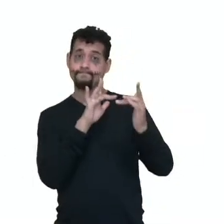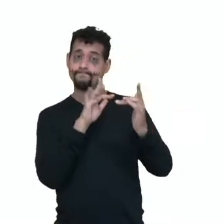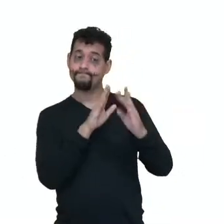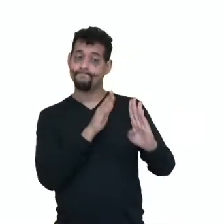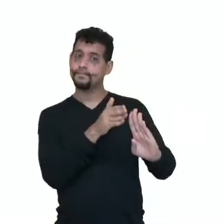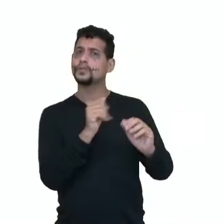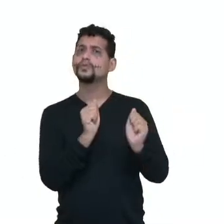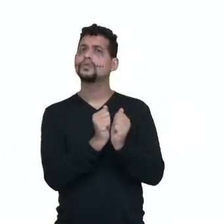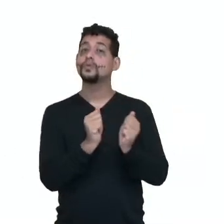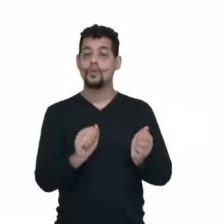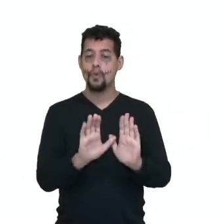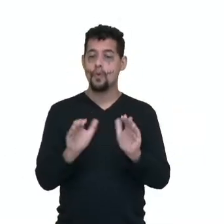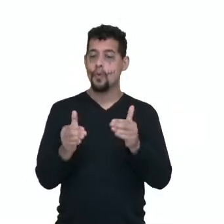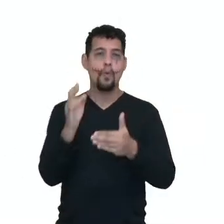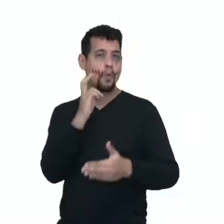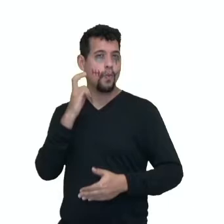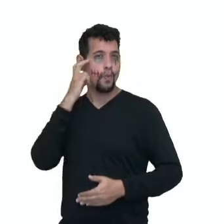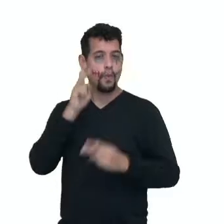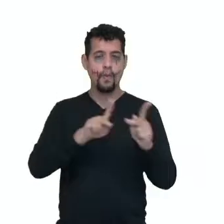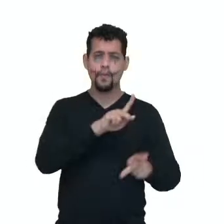la cultura de un pueblo.